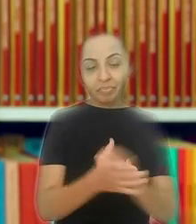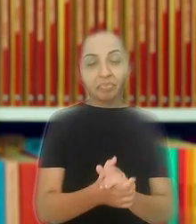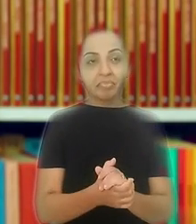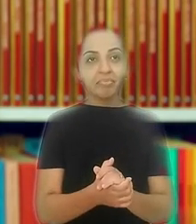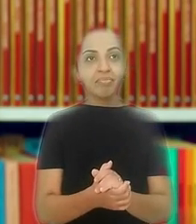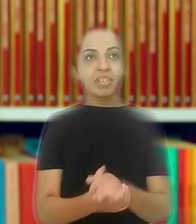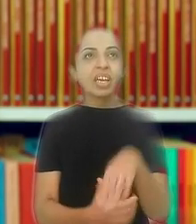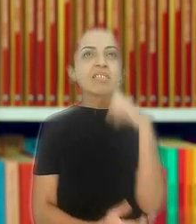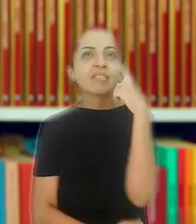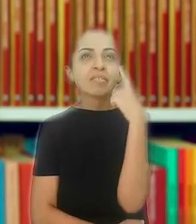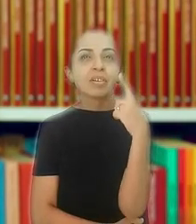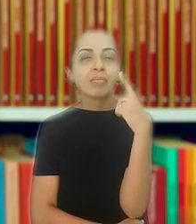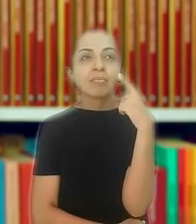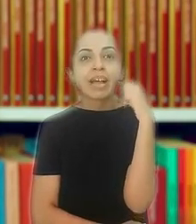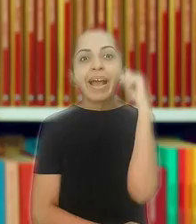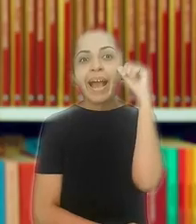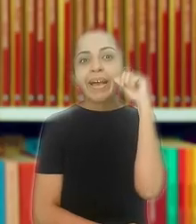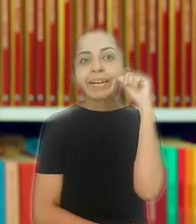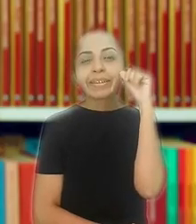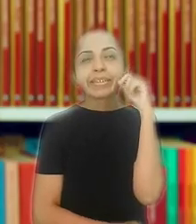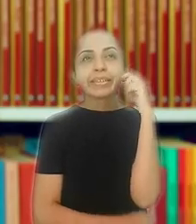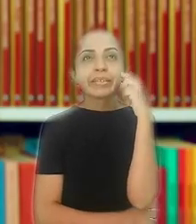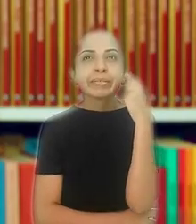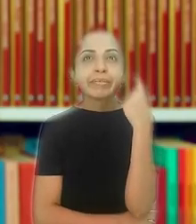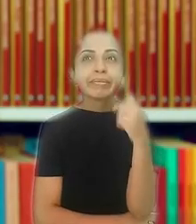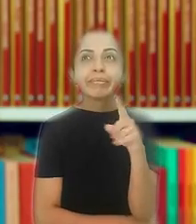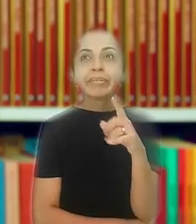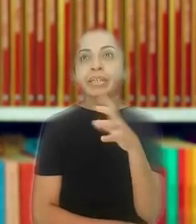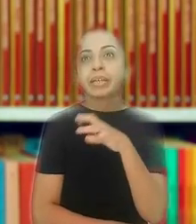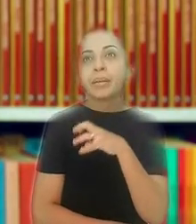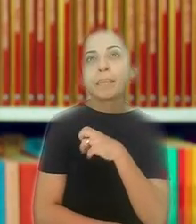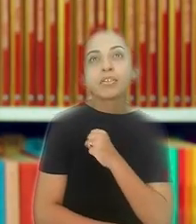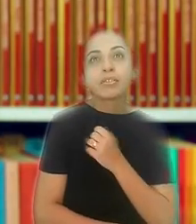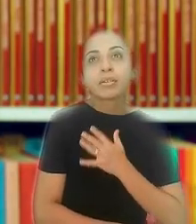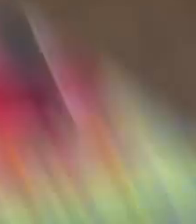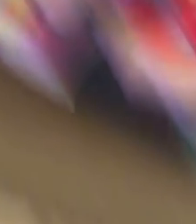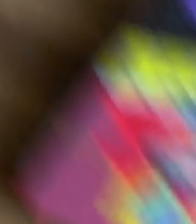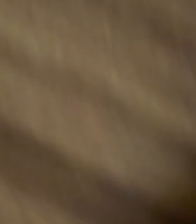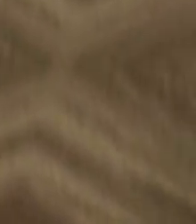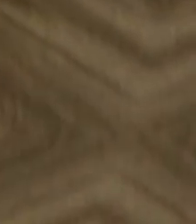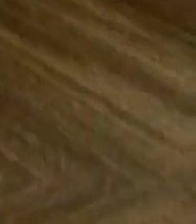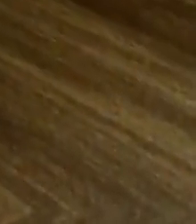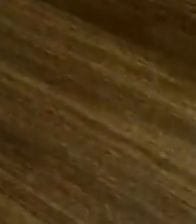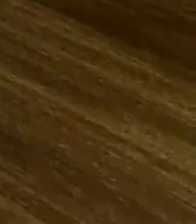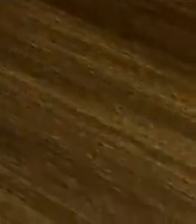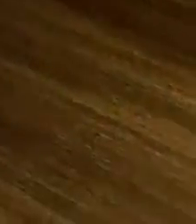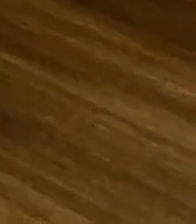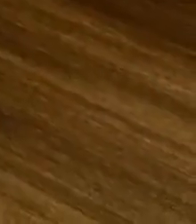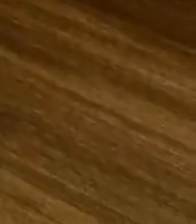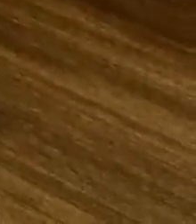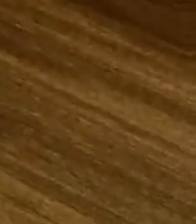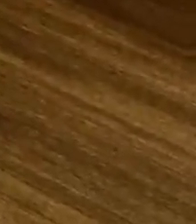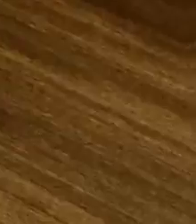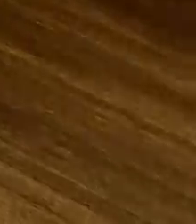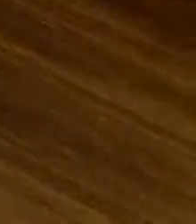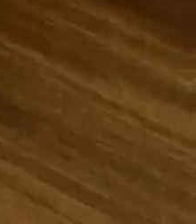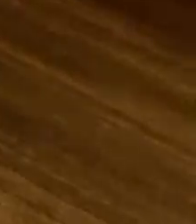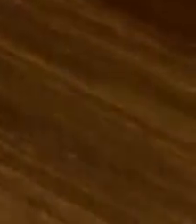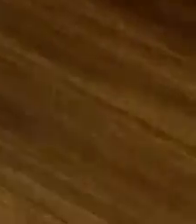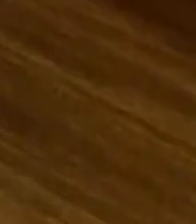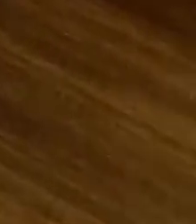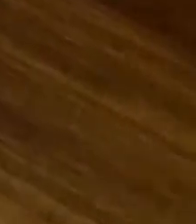saber mais de quem produzir filme e na medida que ele vai fazendo essa investigação sai do cinema ali querendo saber quem foi que fez aquele filme